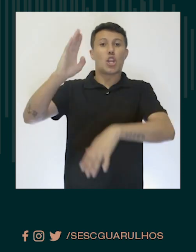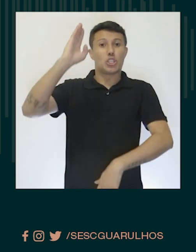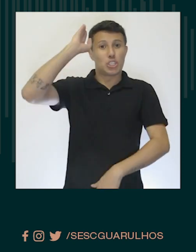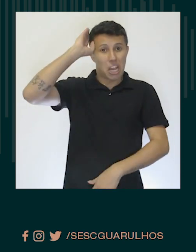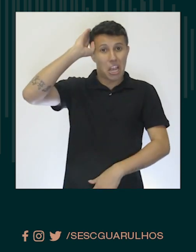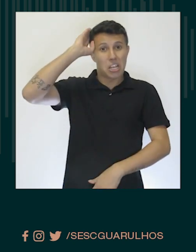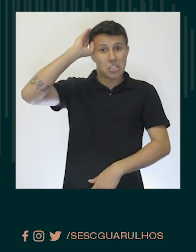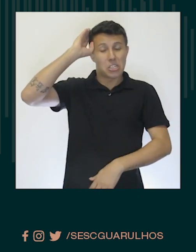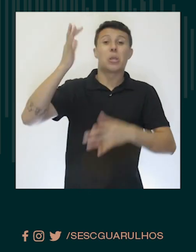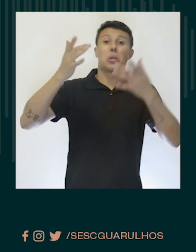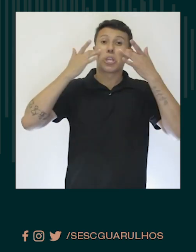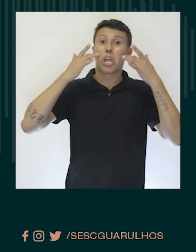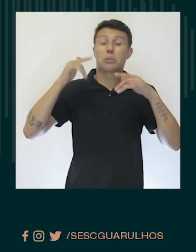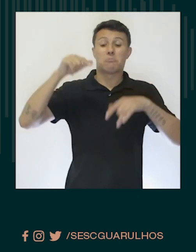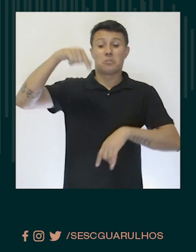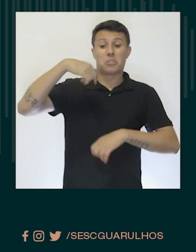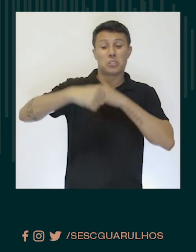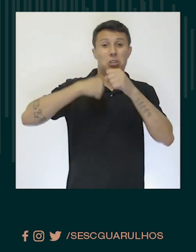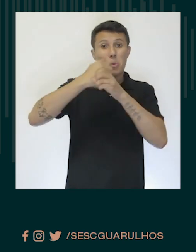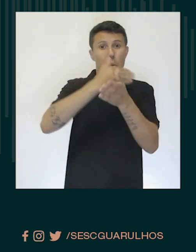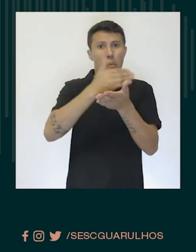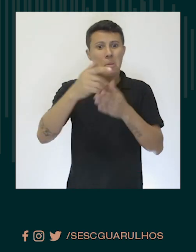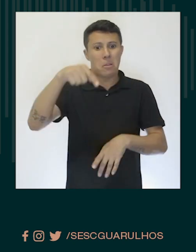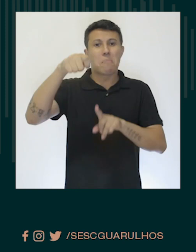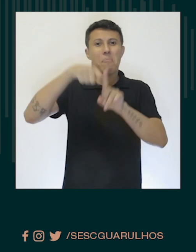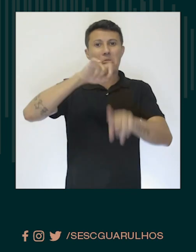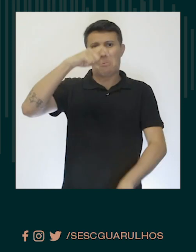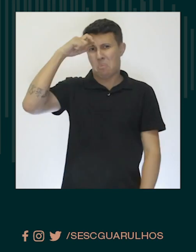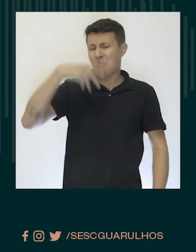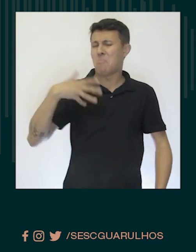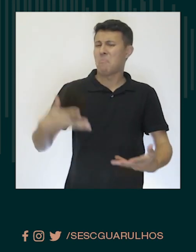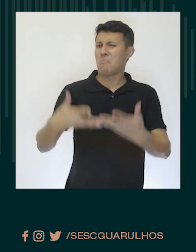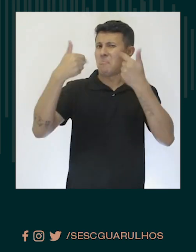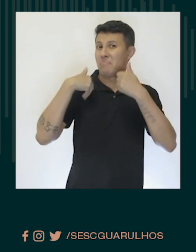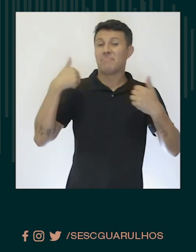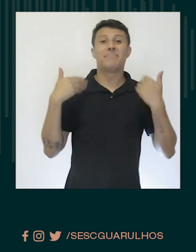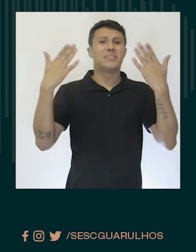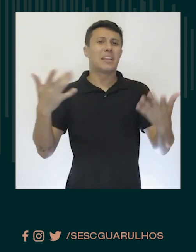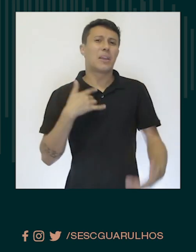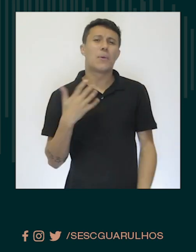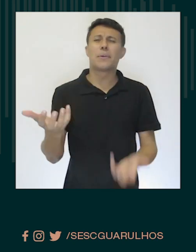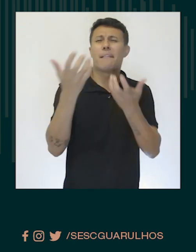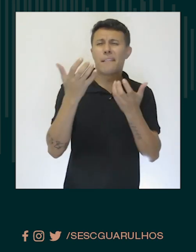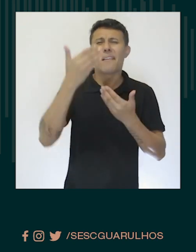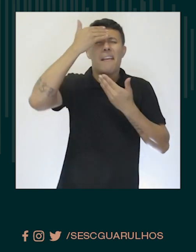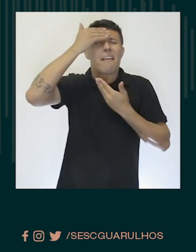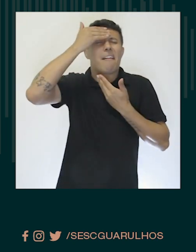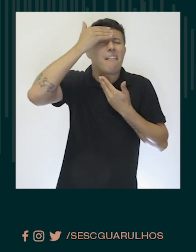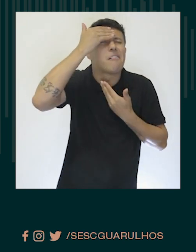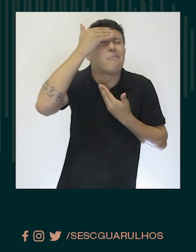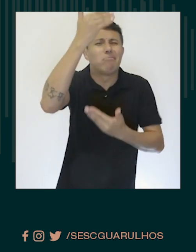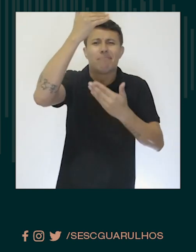ano. Sensacional. Gente, eu gostaria de agradecer demais esse bate-papo com você,